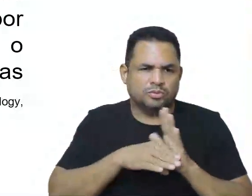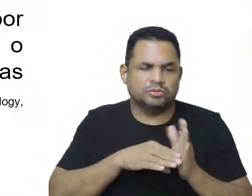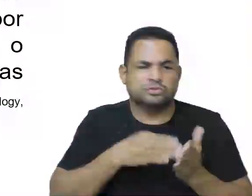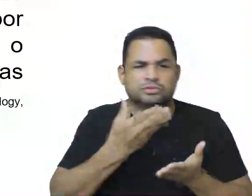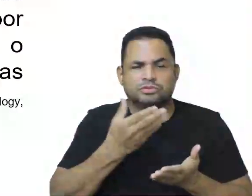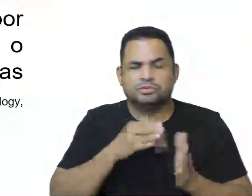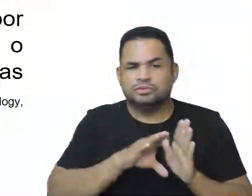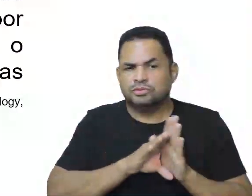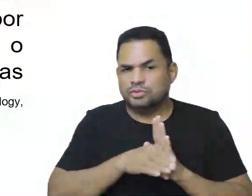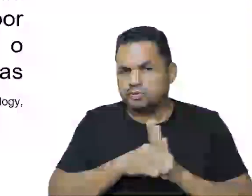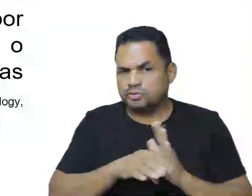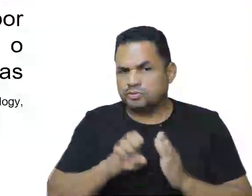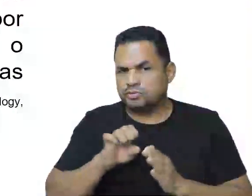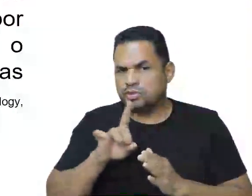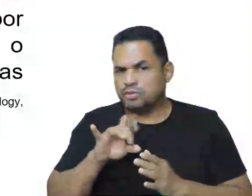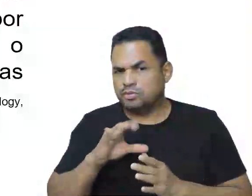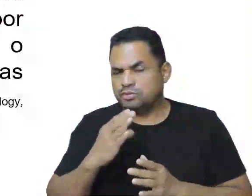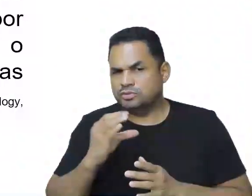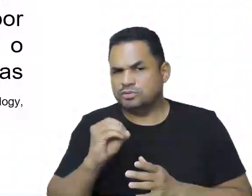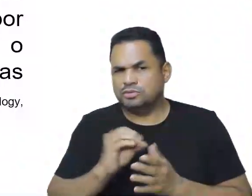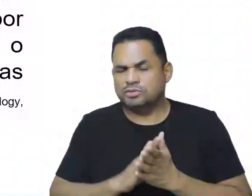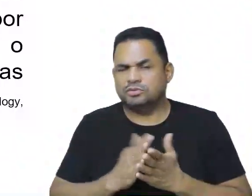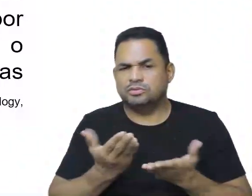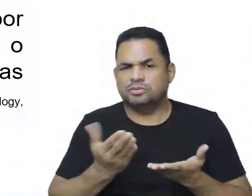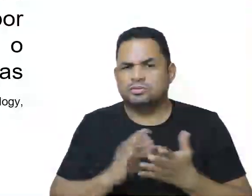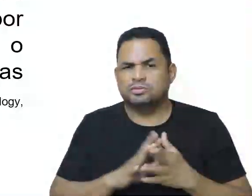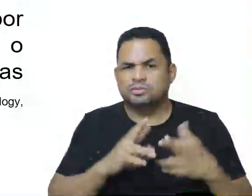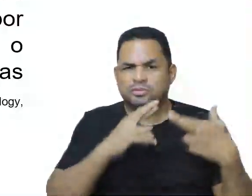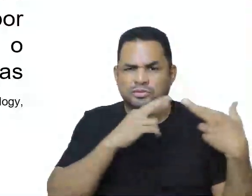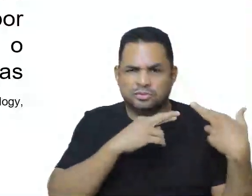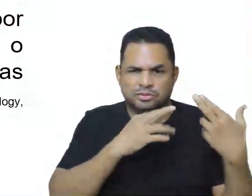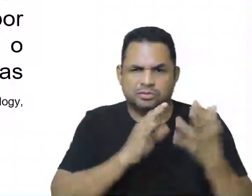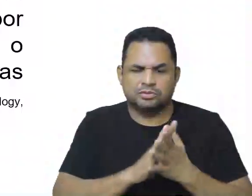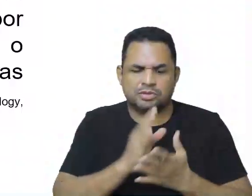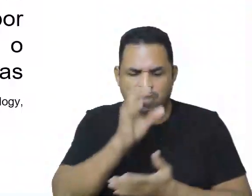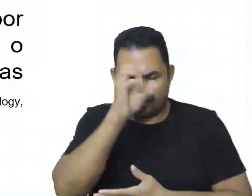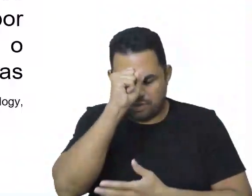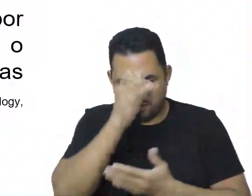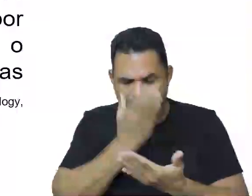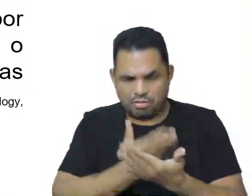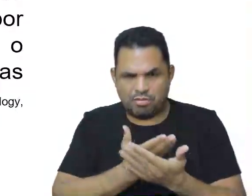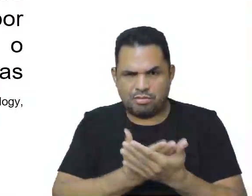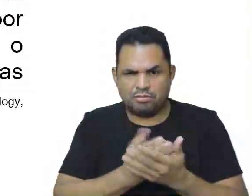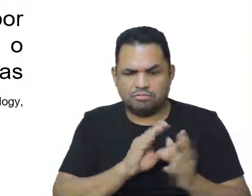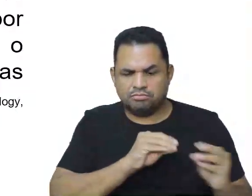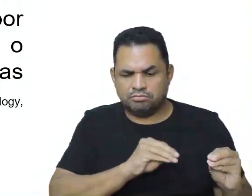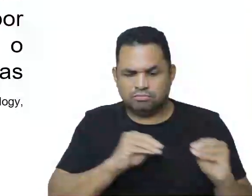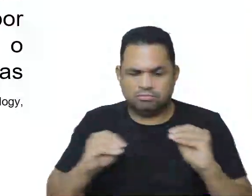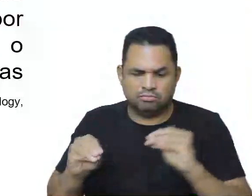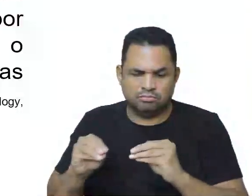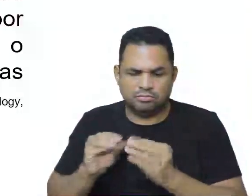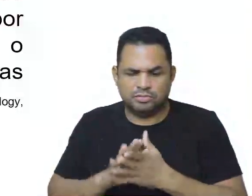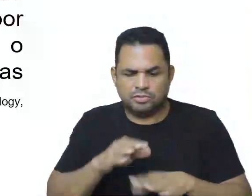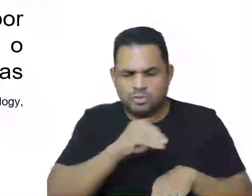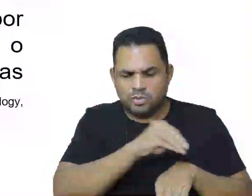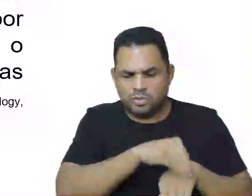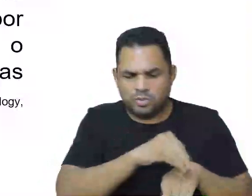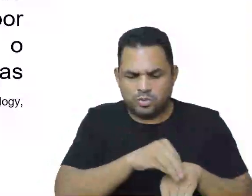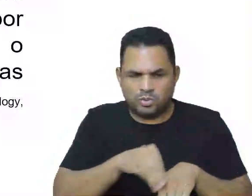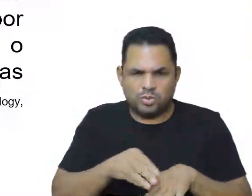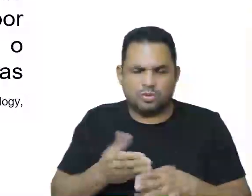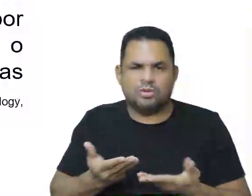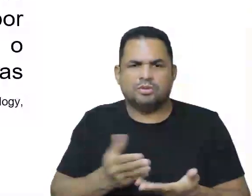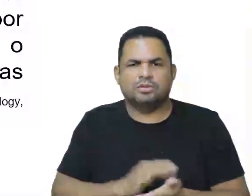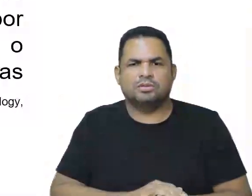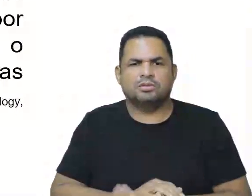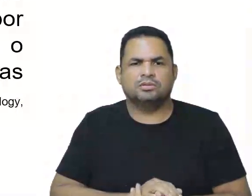sobre o processo de erosão, que é responsável, que você aprendeu durante a aula, pelo transporte dos sedimentos, a